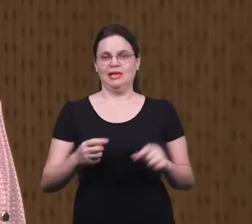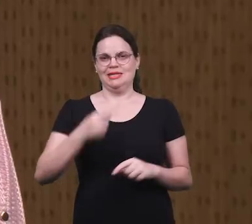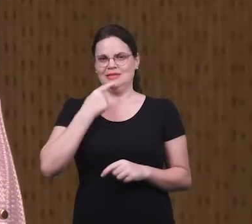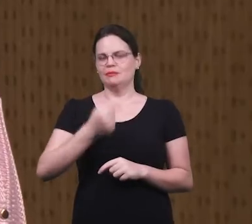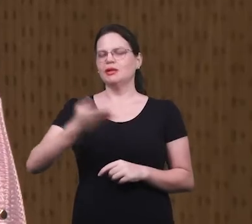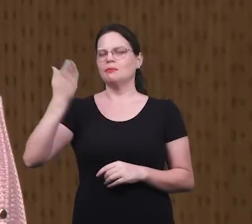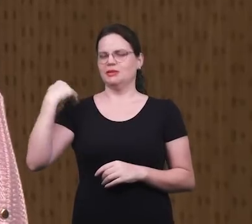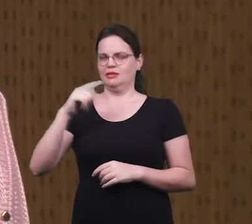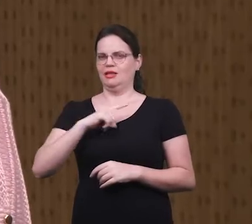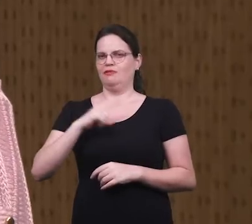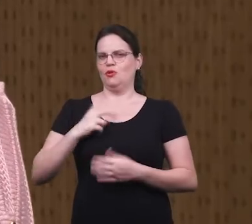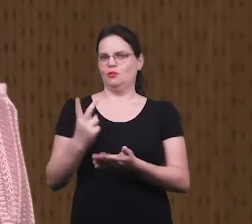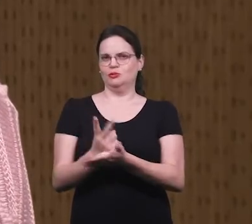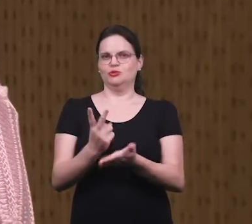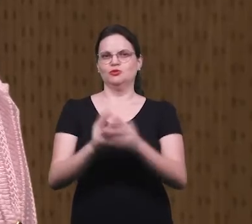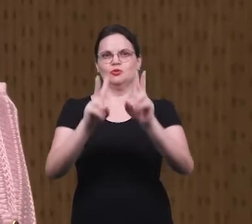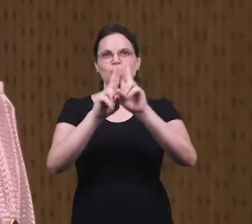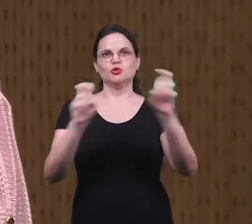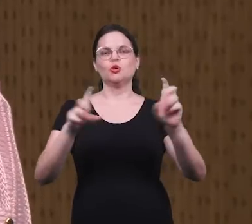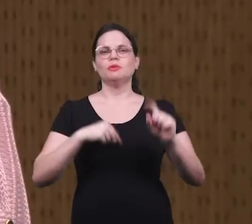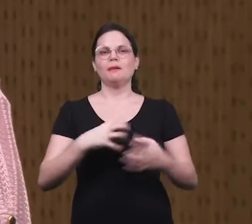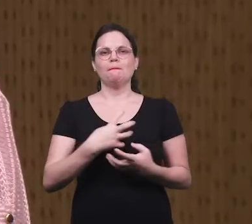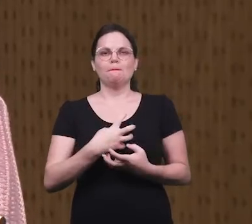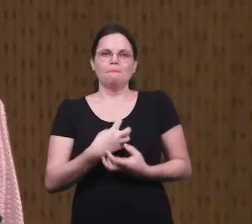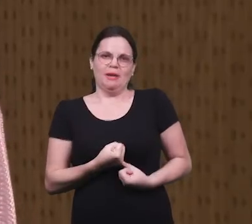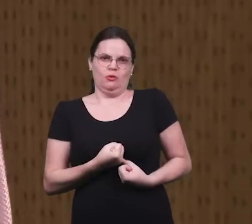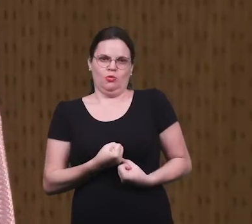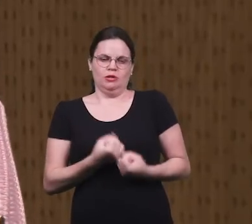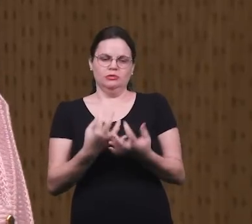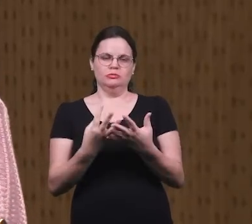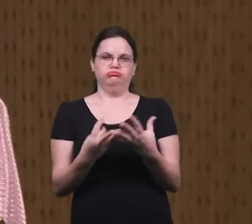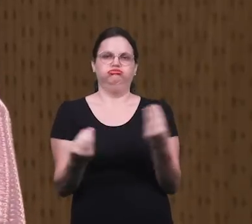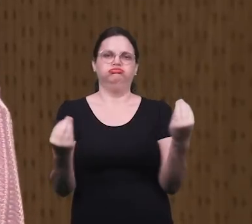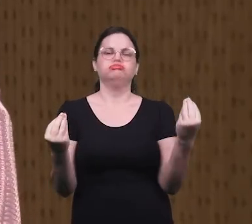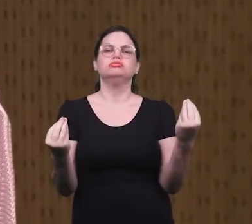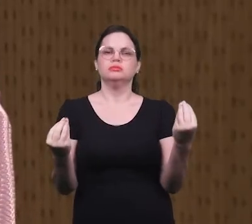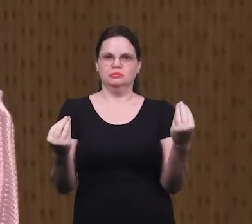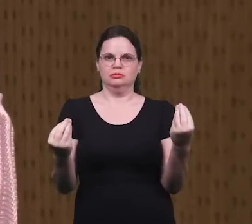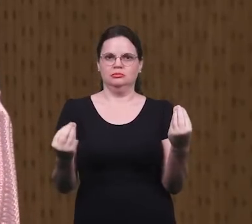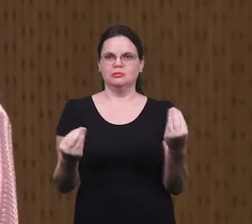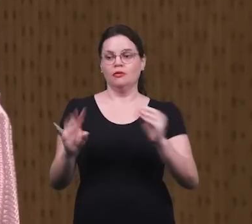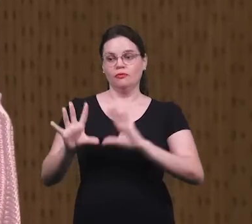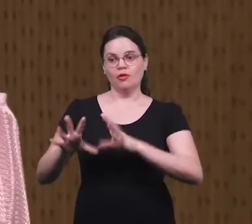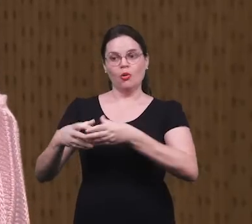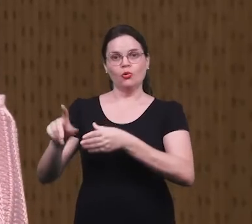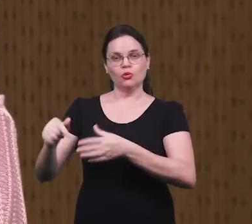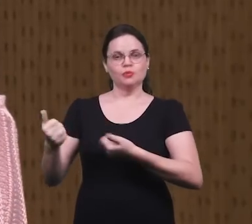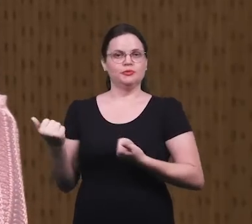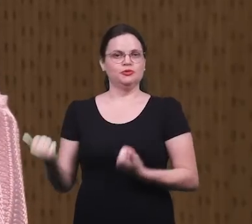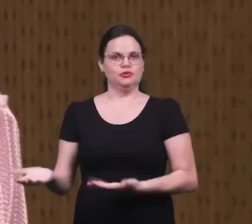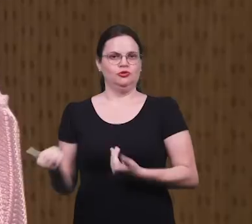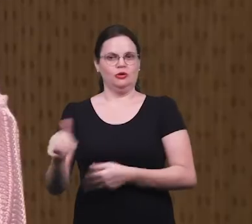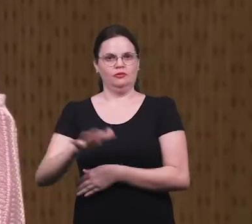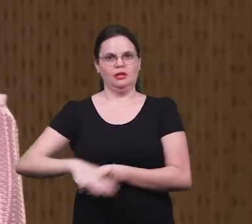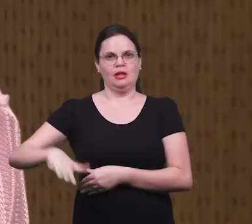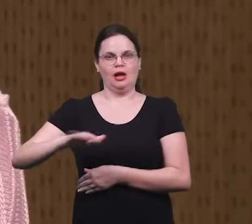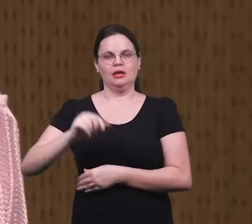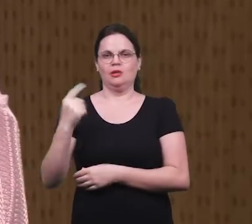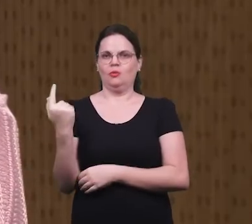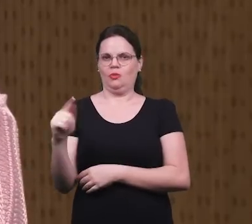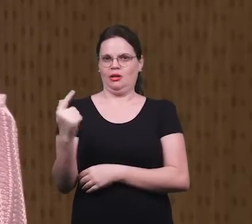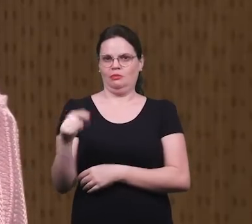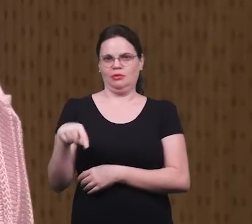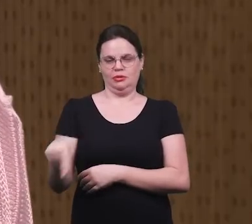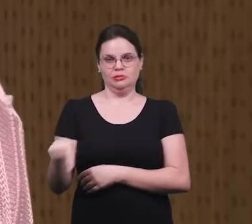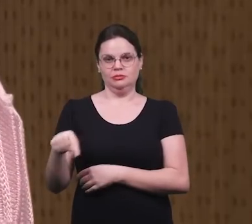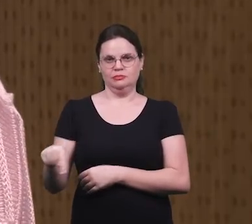semana passada, a gente vai estar falando sobre mágoas, superando mágoas. Muito e bem. A gente está com um grupo aqui de jovens da área de Guarapari, aqui perto